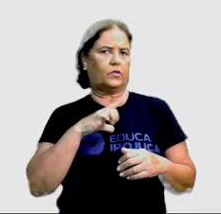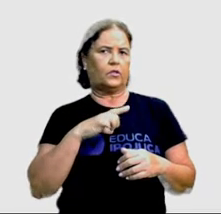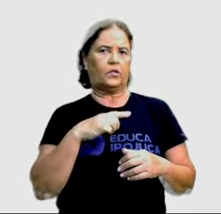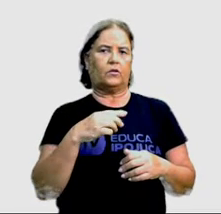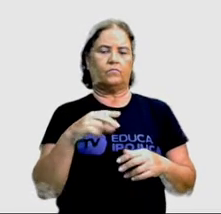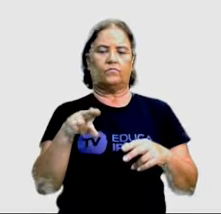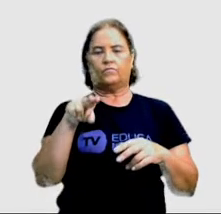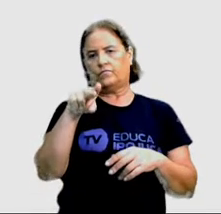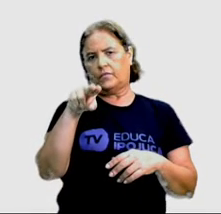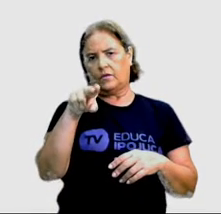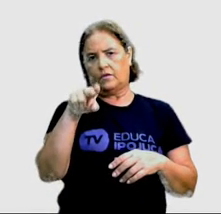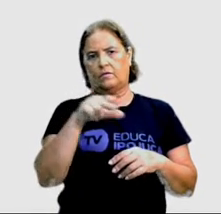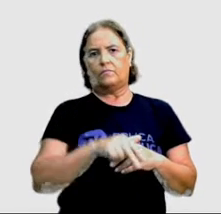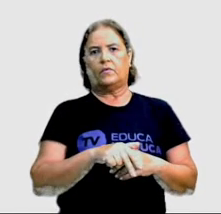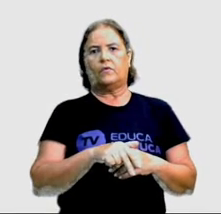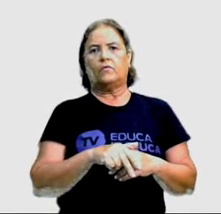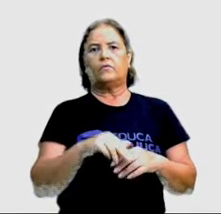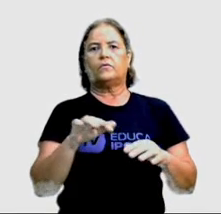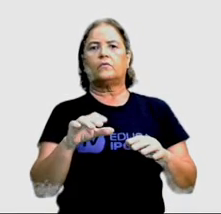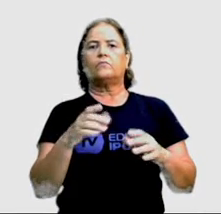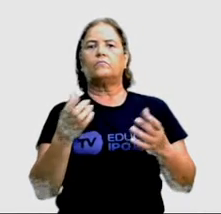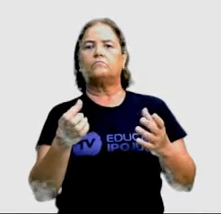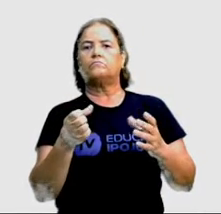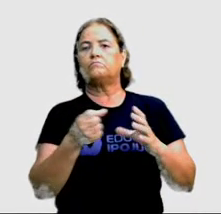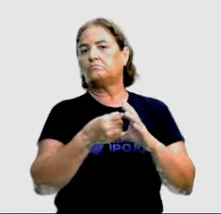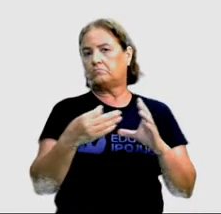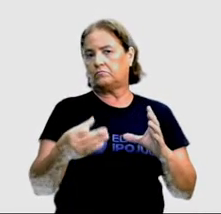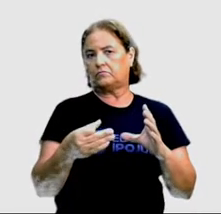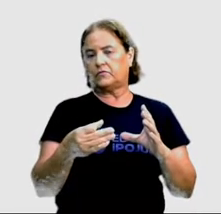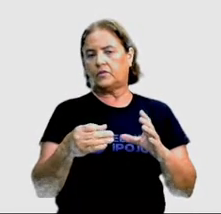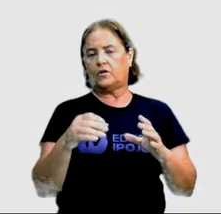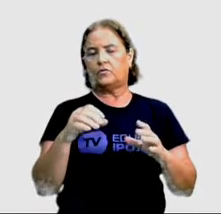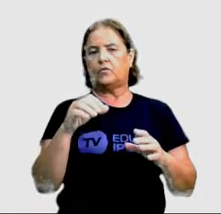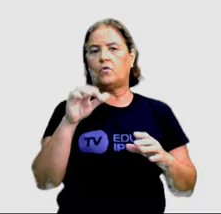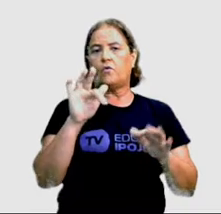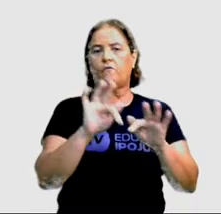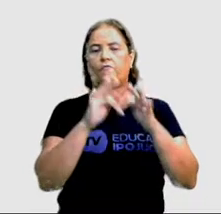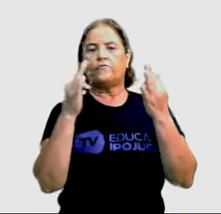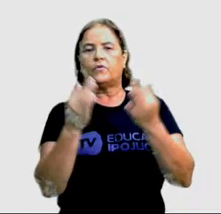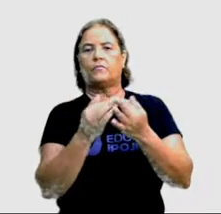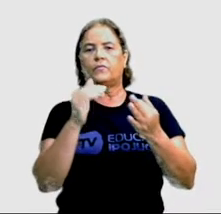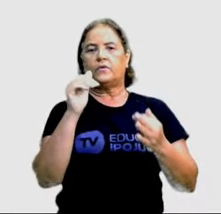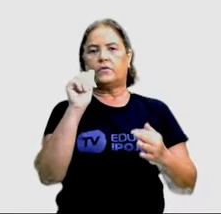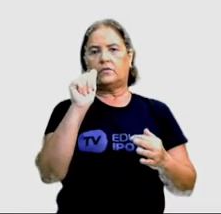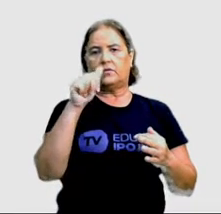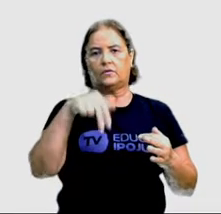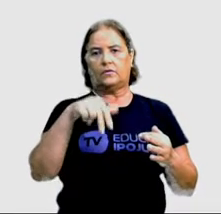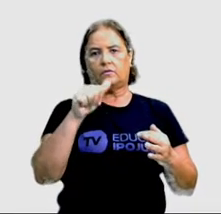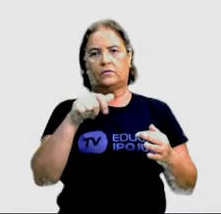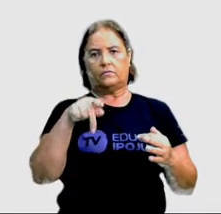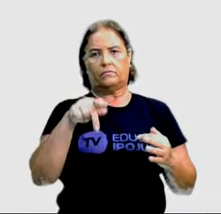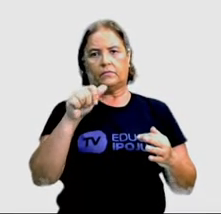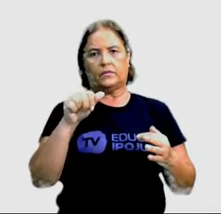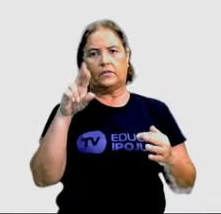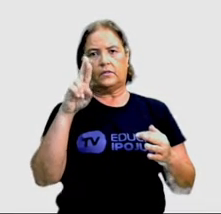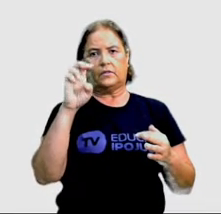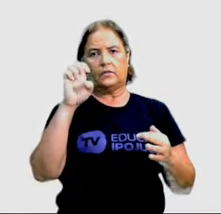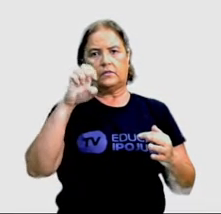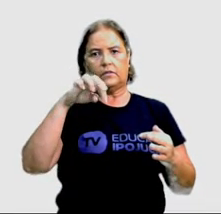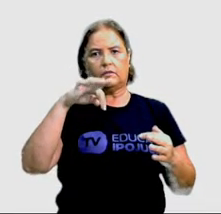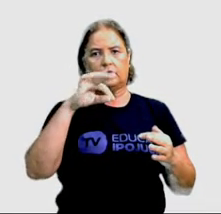classificaremos aí como uma família anaparental, porque não temos nossos pais.